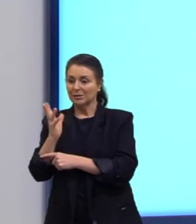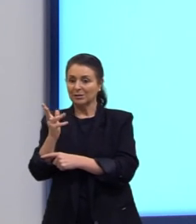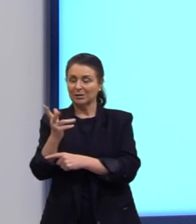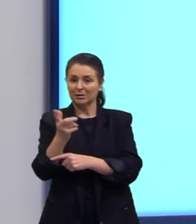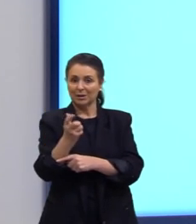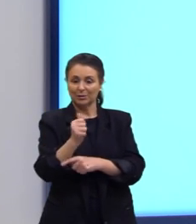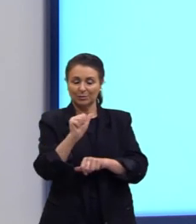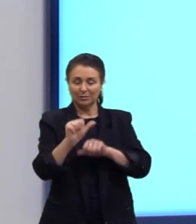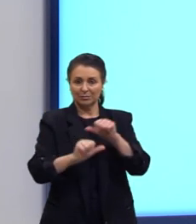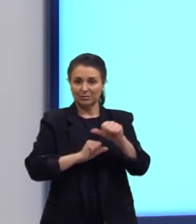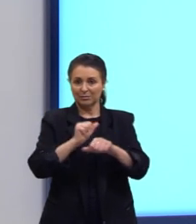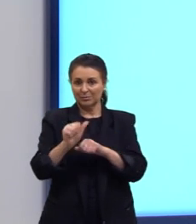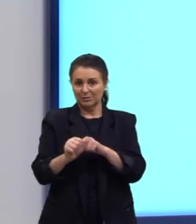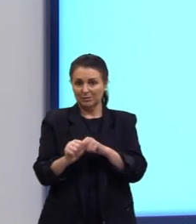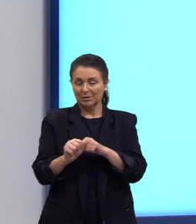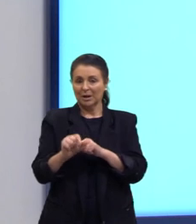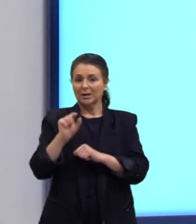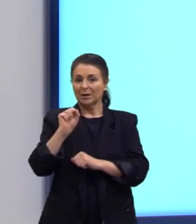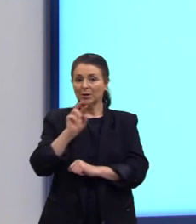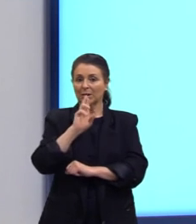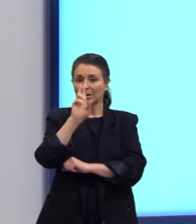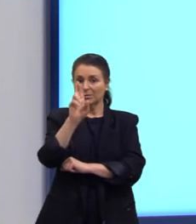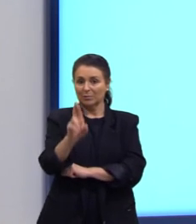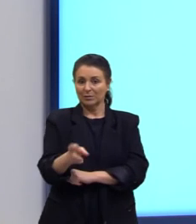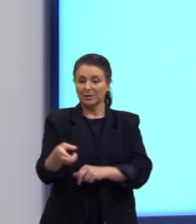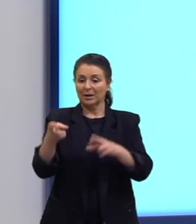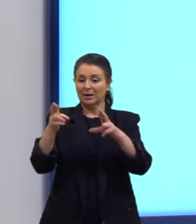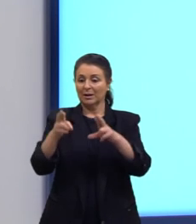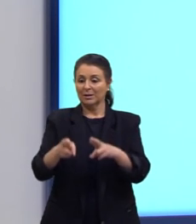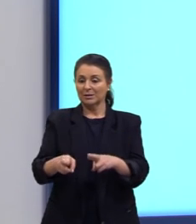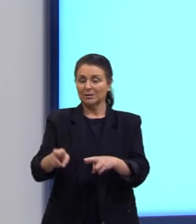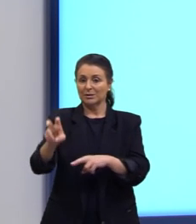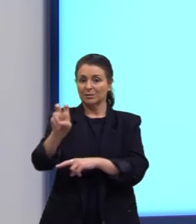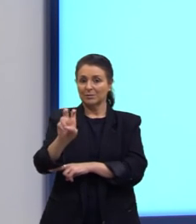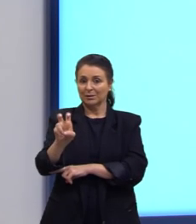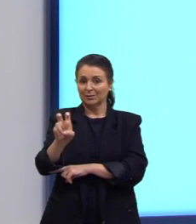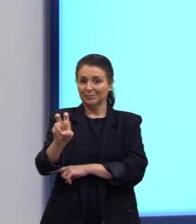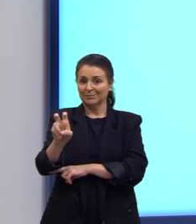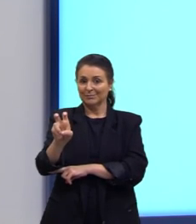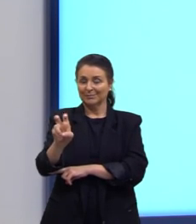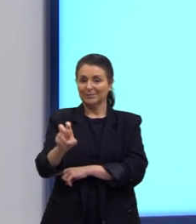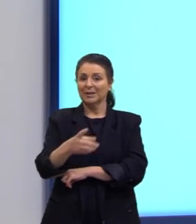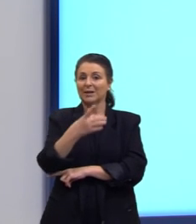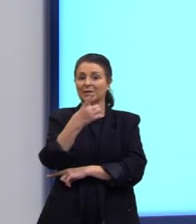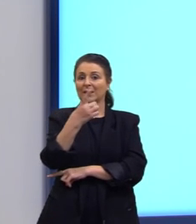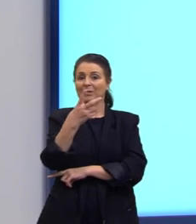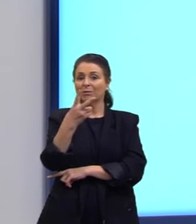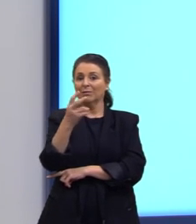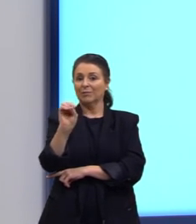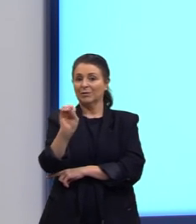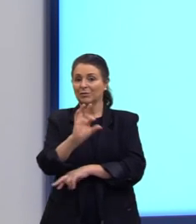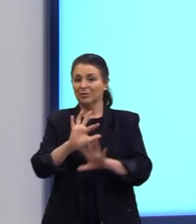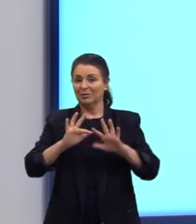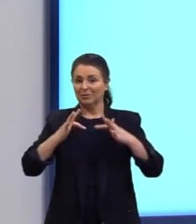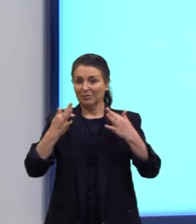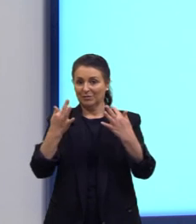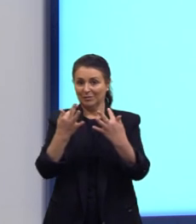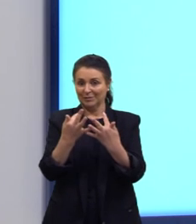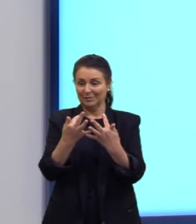temos das mudanças que seria então na região 5 portanto 120 famílias